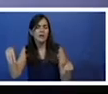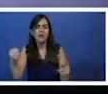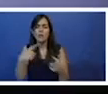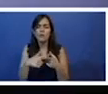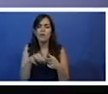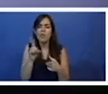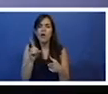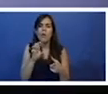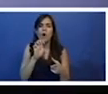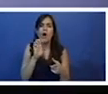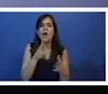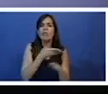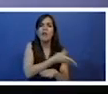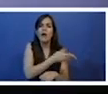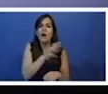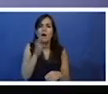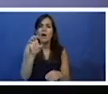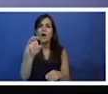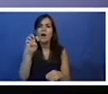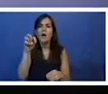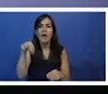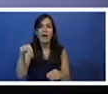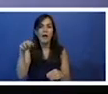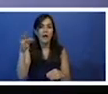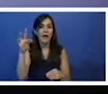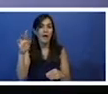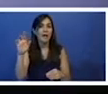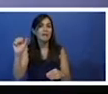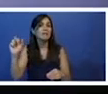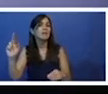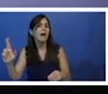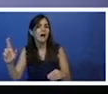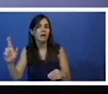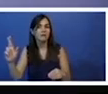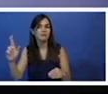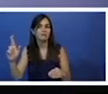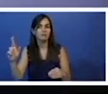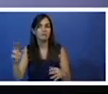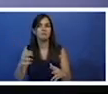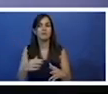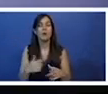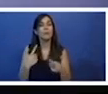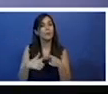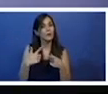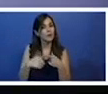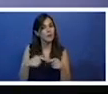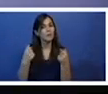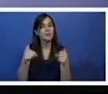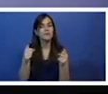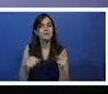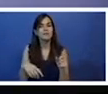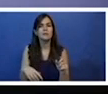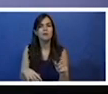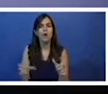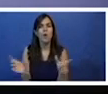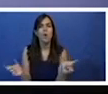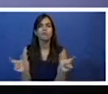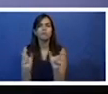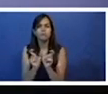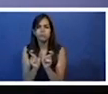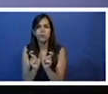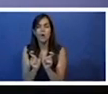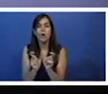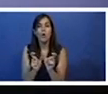Viu um homem entrar. Verbo concorda com o sujeito. Então, se eu tenho dois